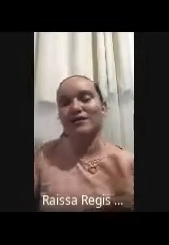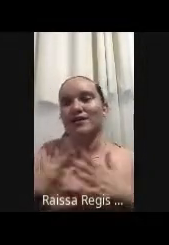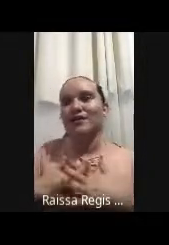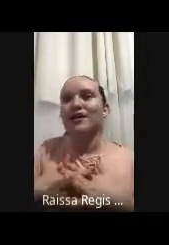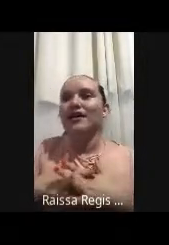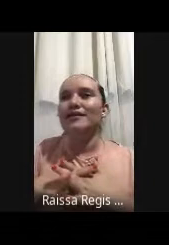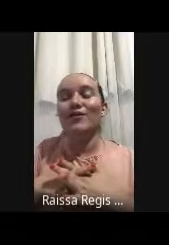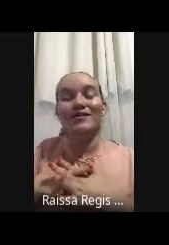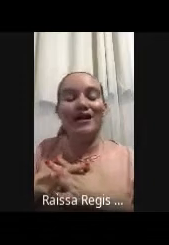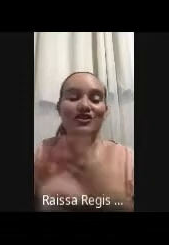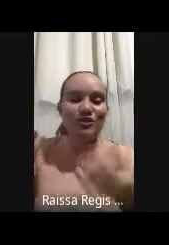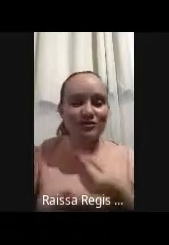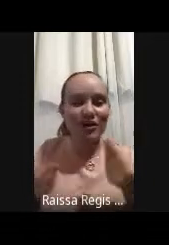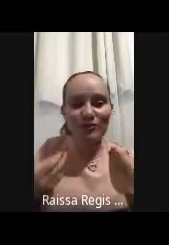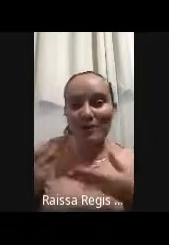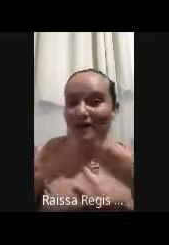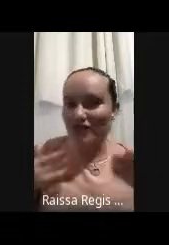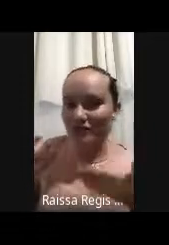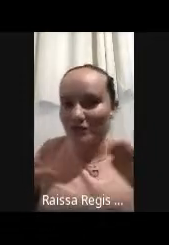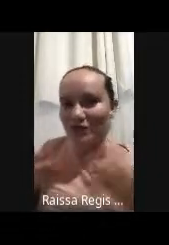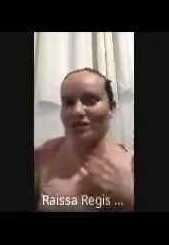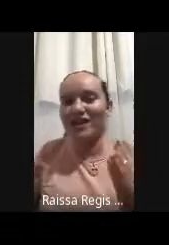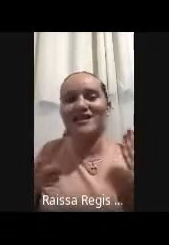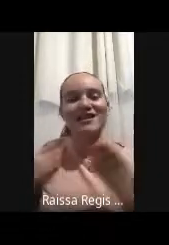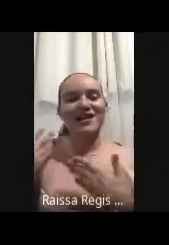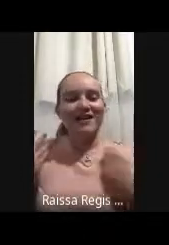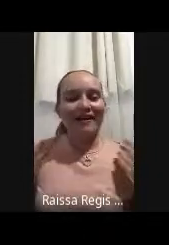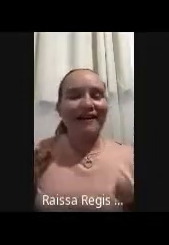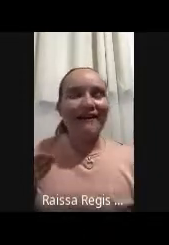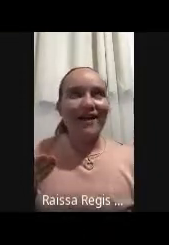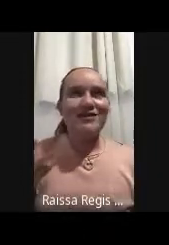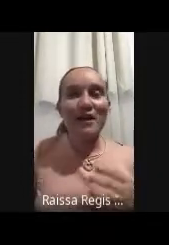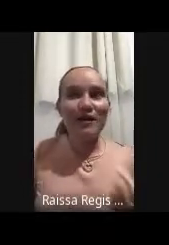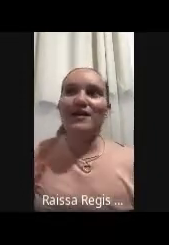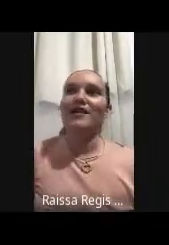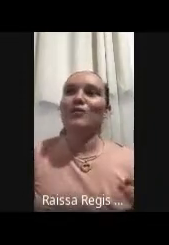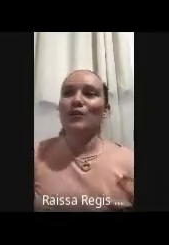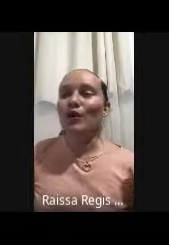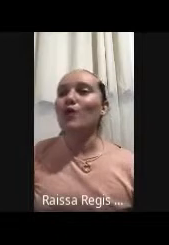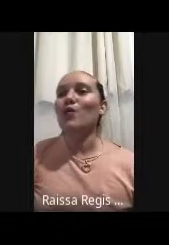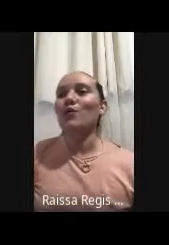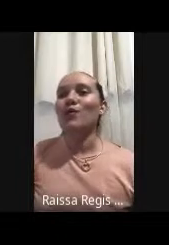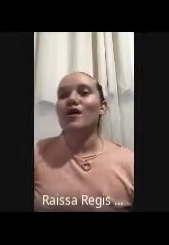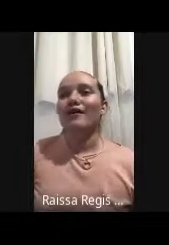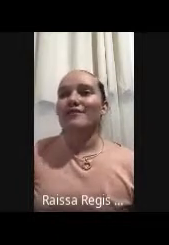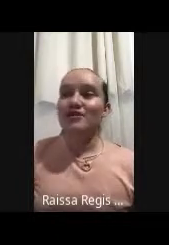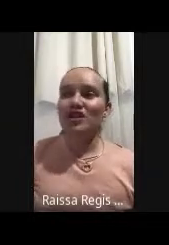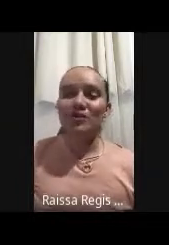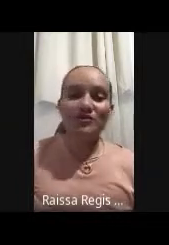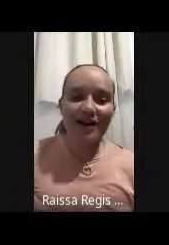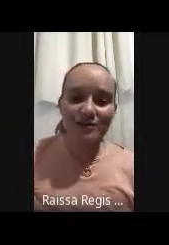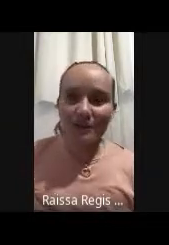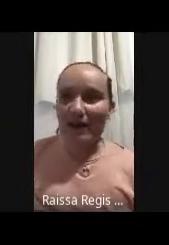Libras. Então, a gente trouxe só um aperitivo, assim, para vocês experimentarem um pouco e se